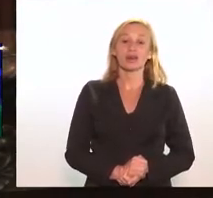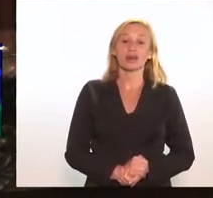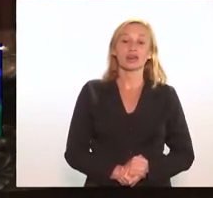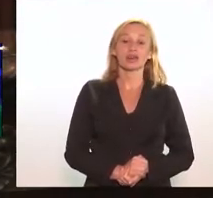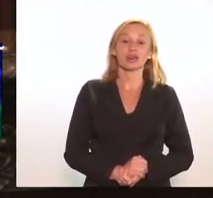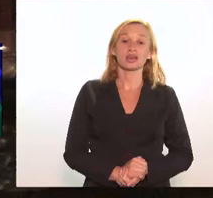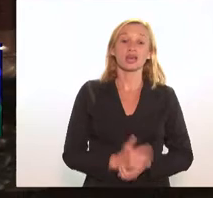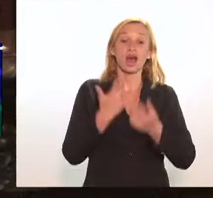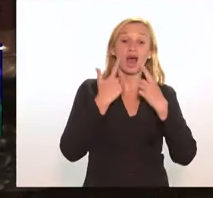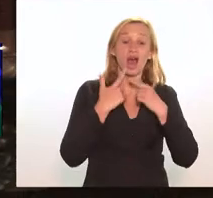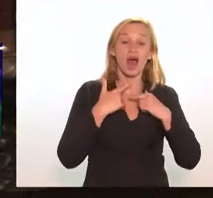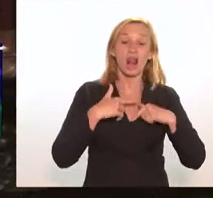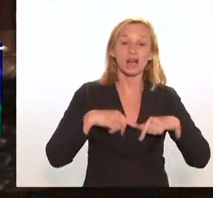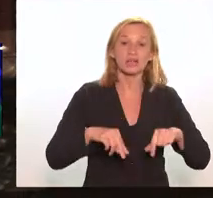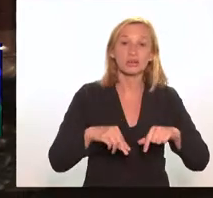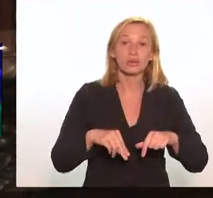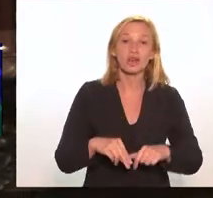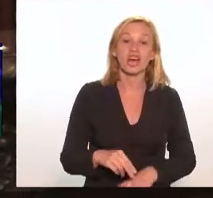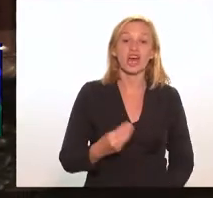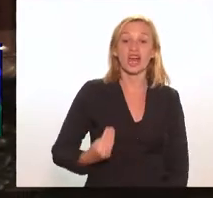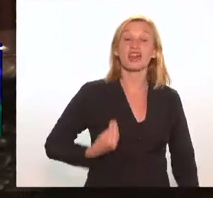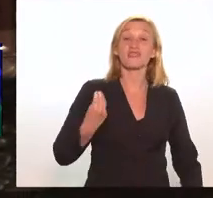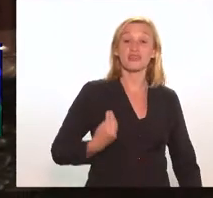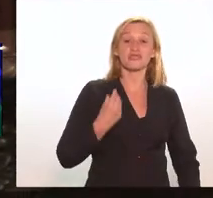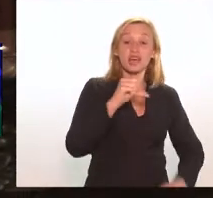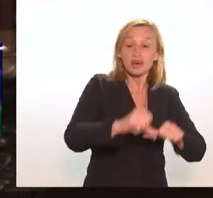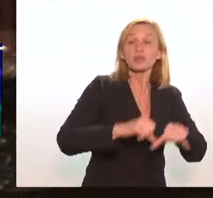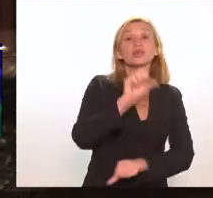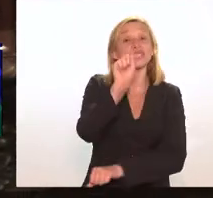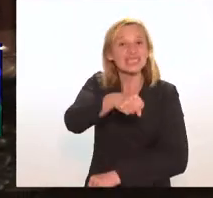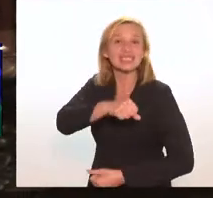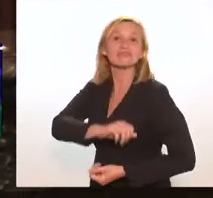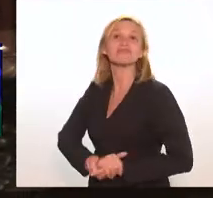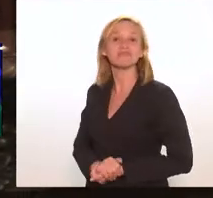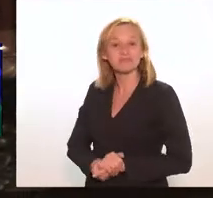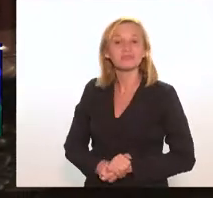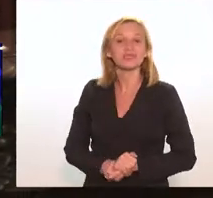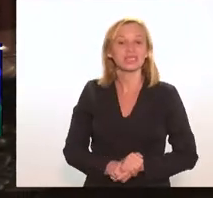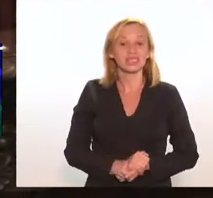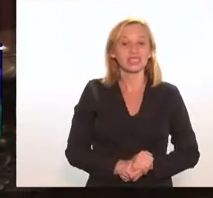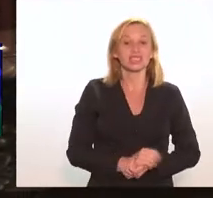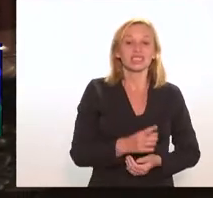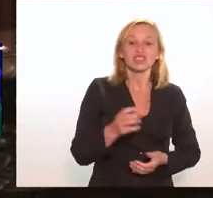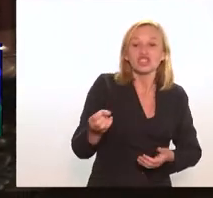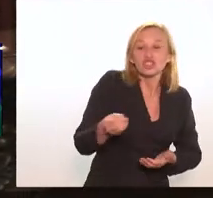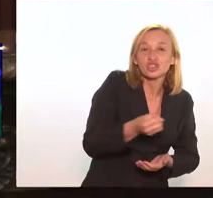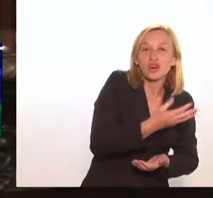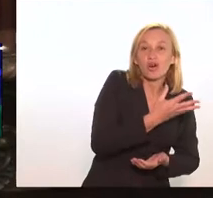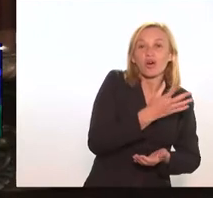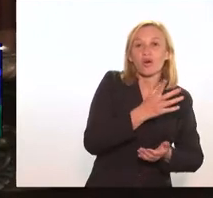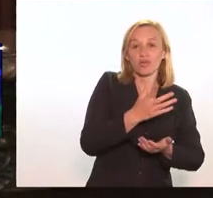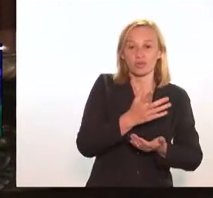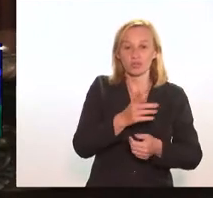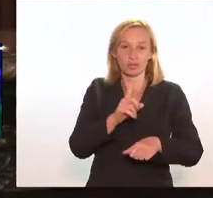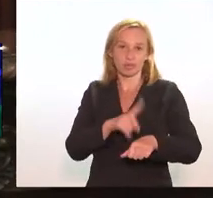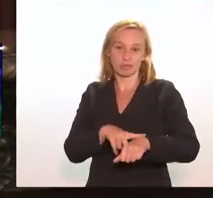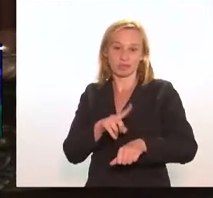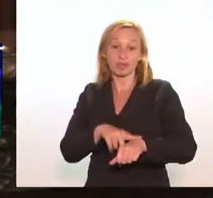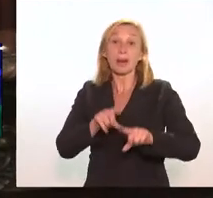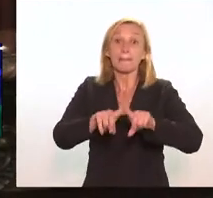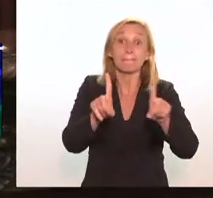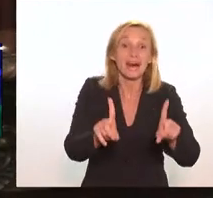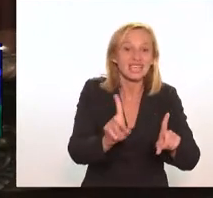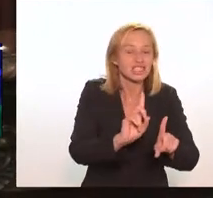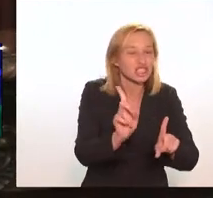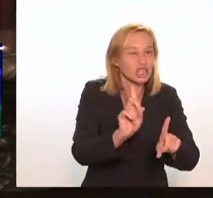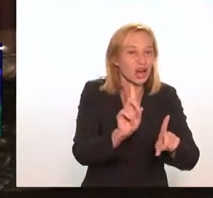a língua é viva e muda, sim, diante de novas circunstâncias, mas não